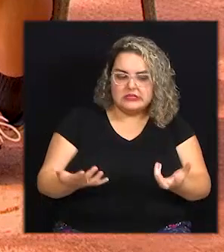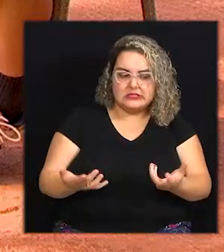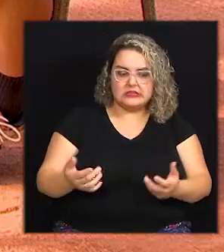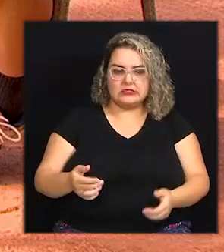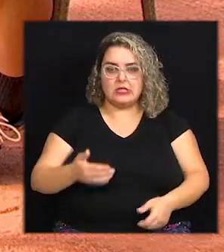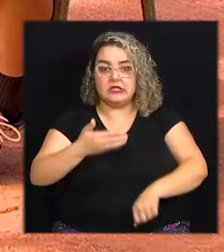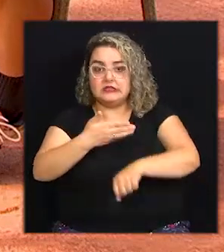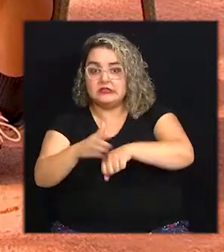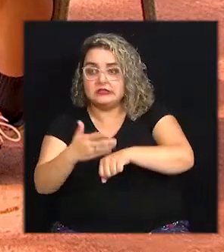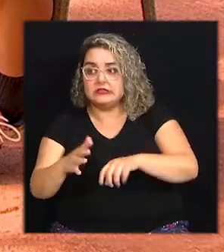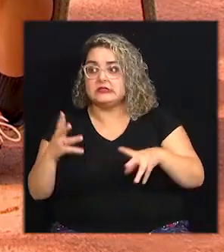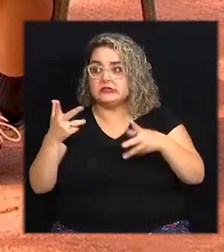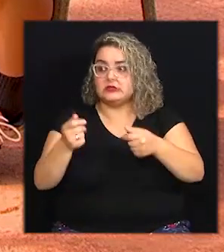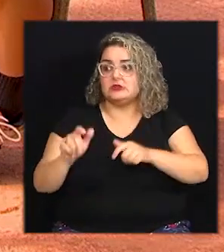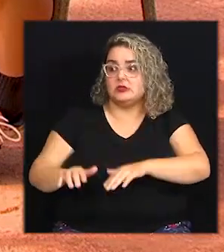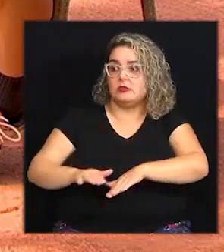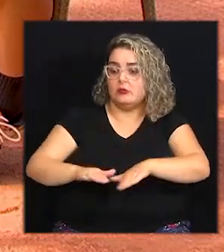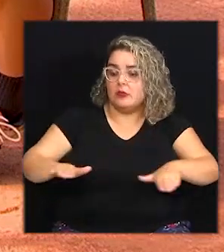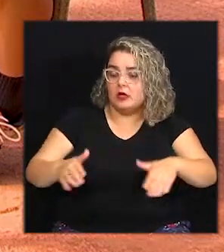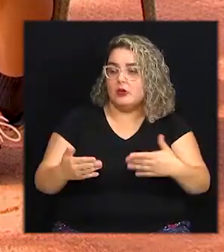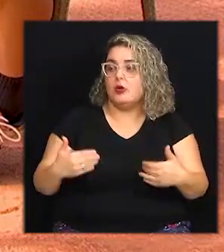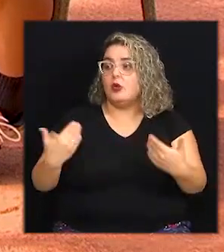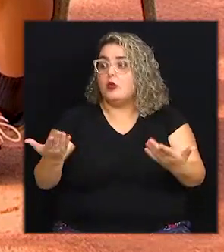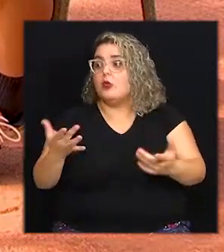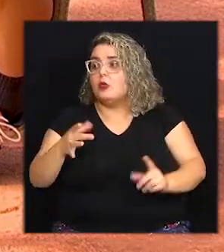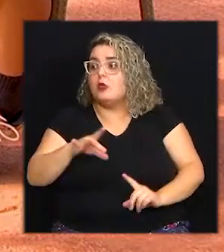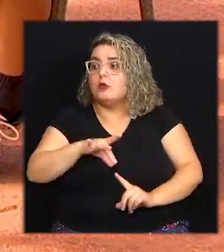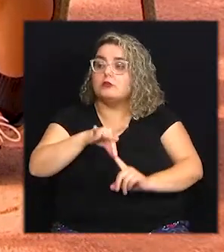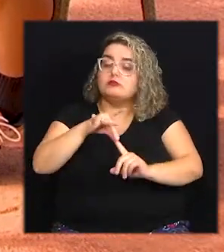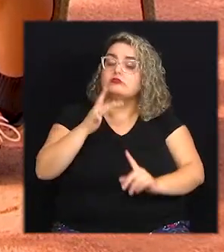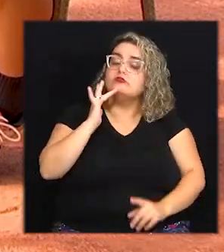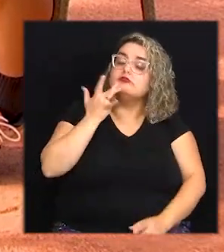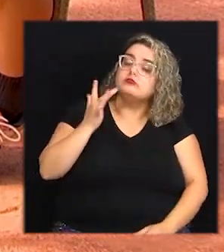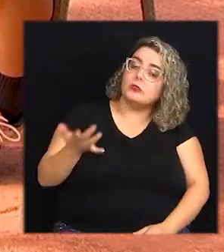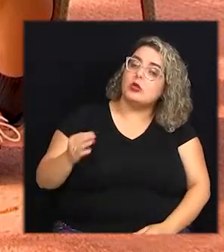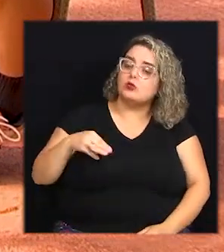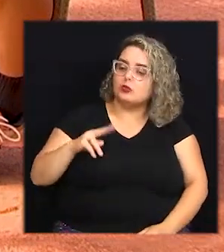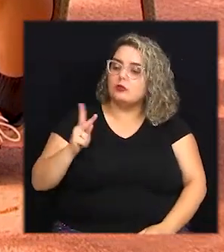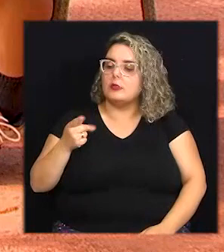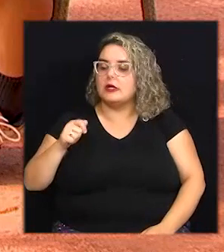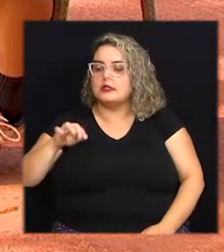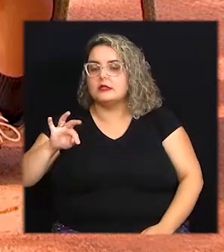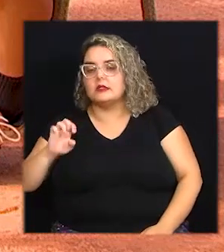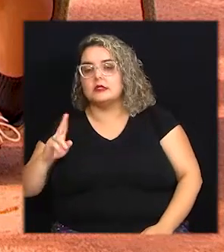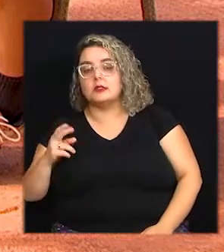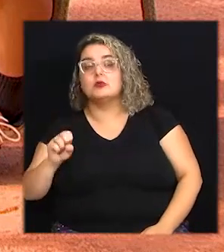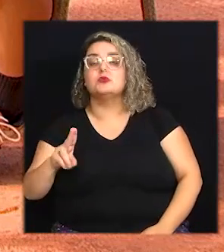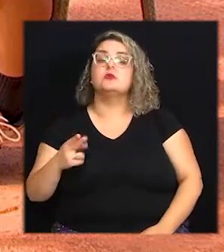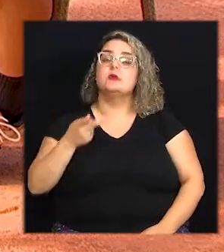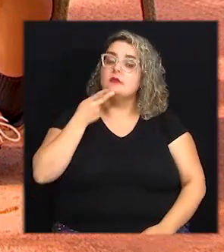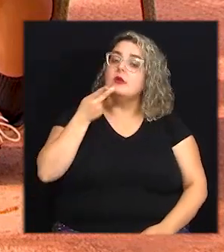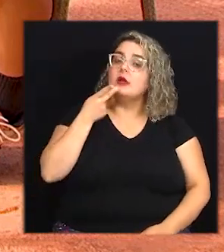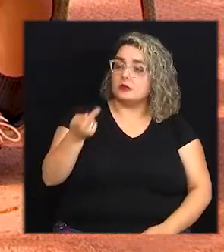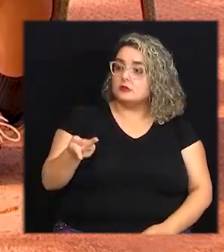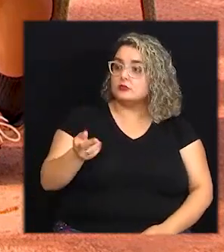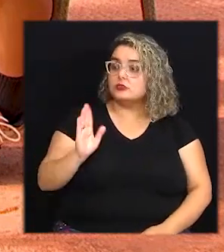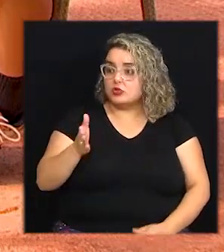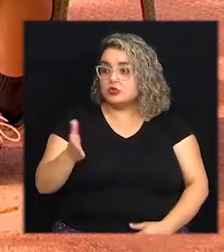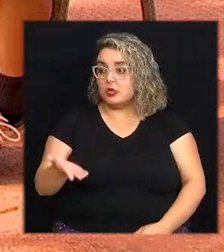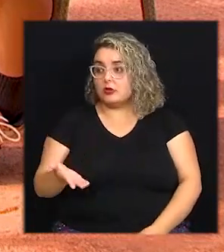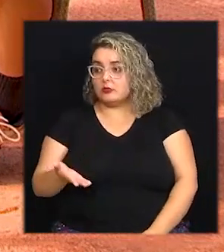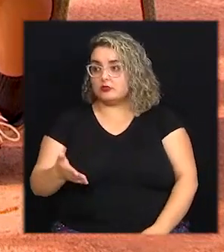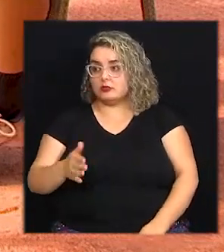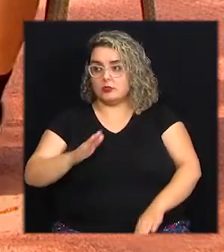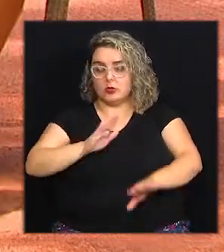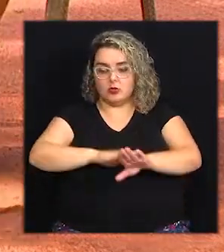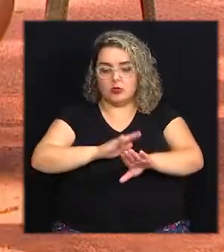em todos estes pisos? Qual que é o preferido do Matheus? Então já a gente vai falar bastante sobre o